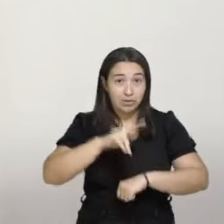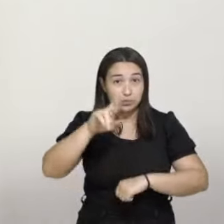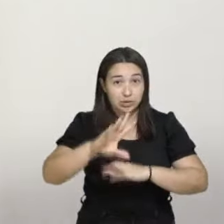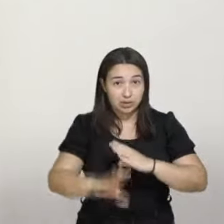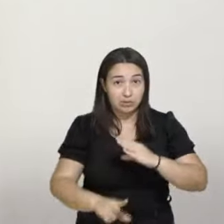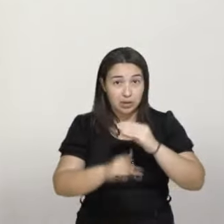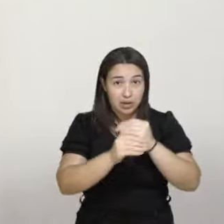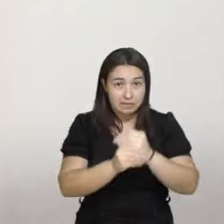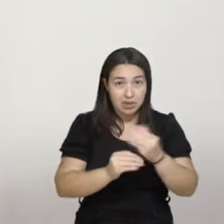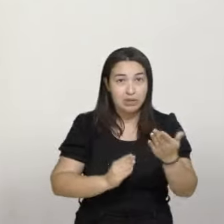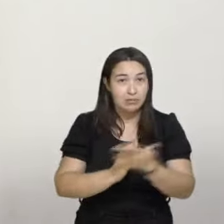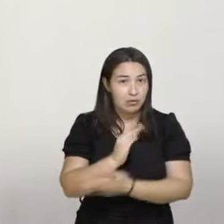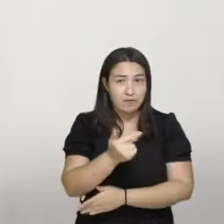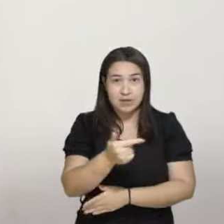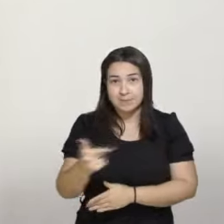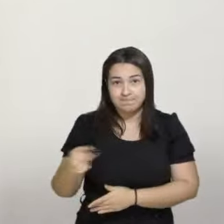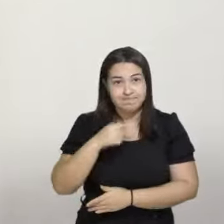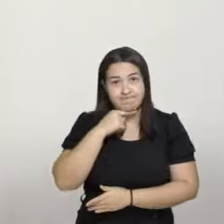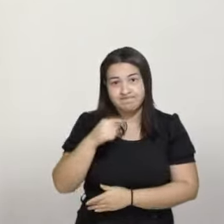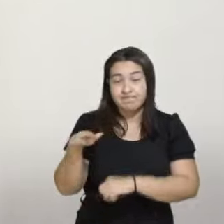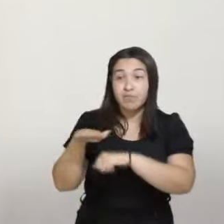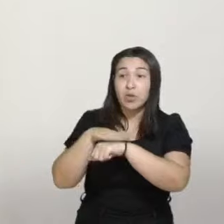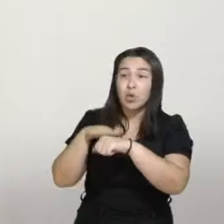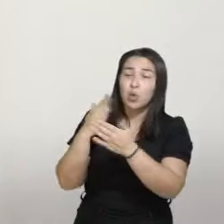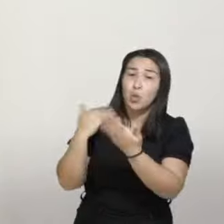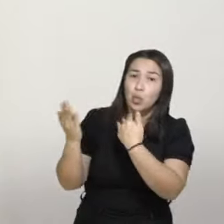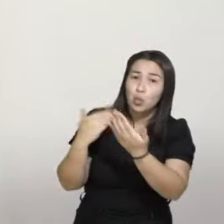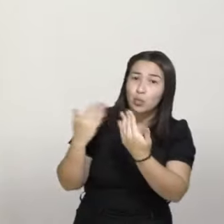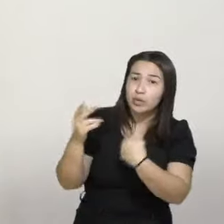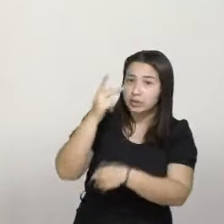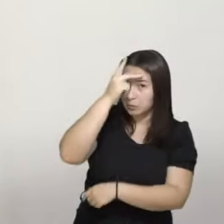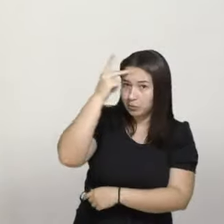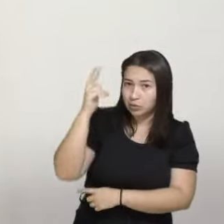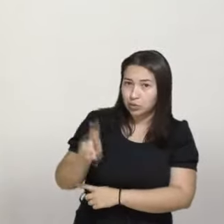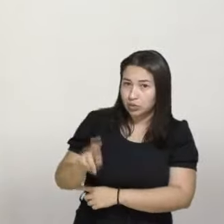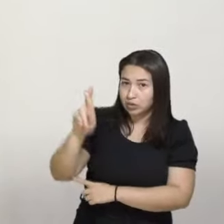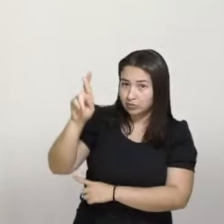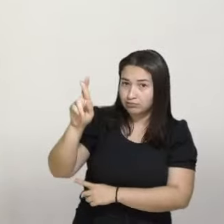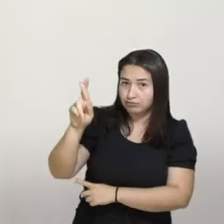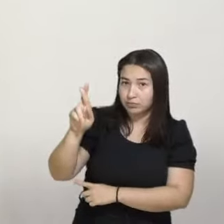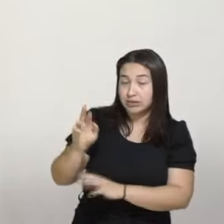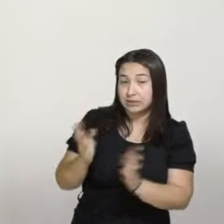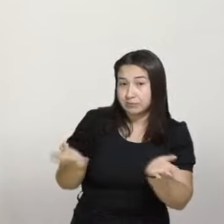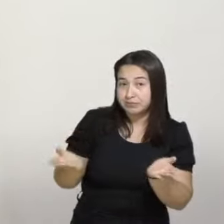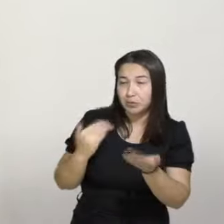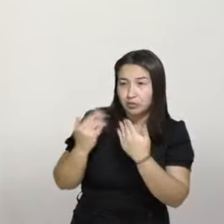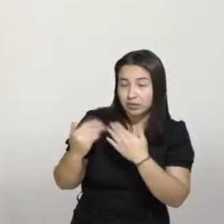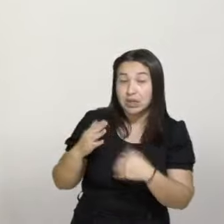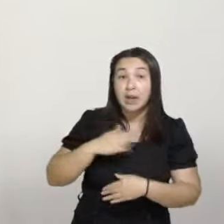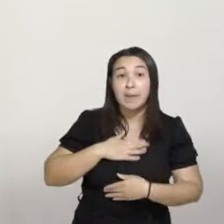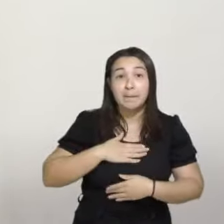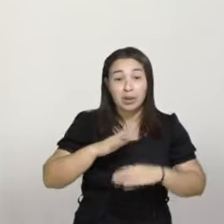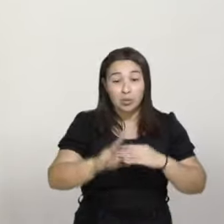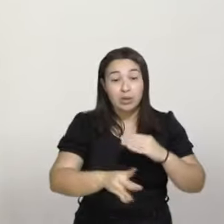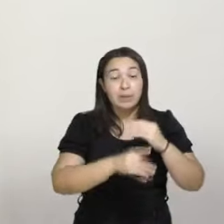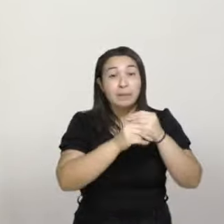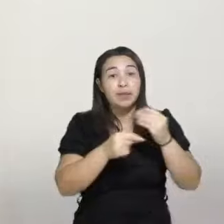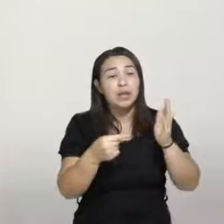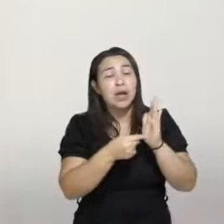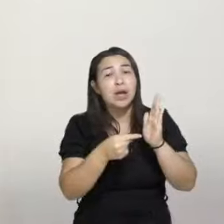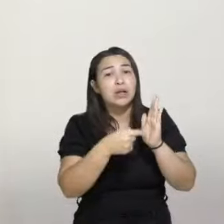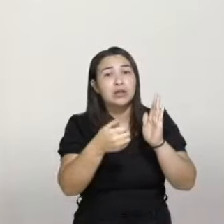não foi aprovada, conversei com o relator, obviamente. A nossa emenda previa que,